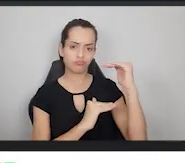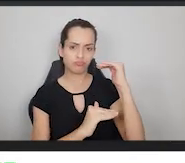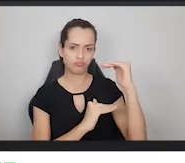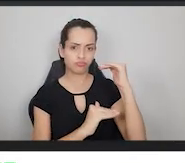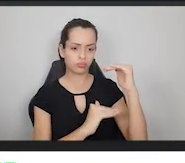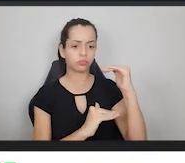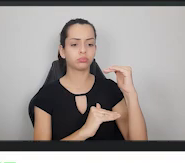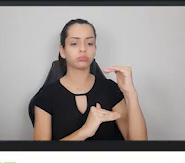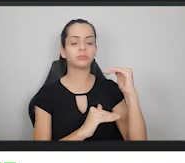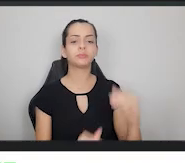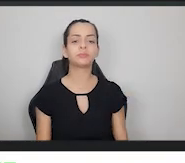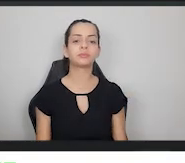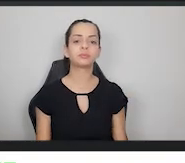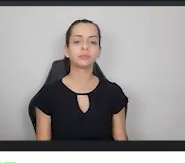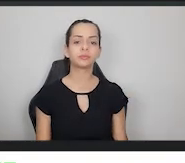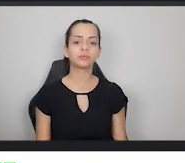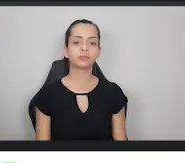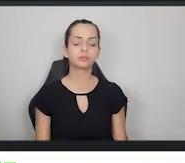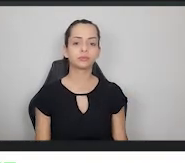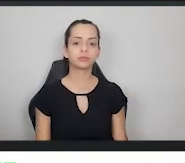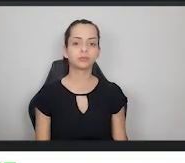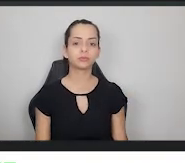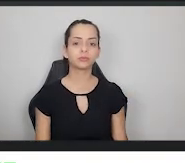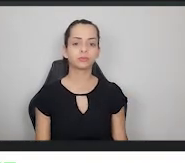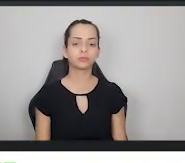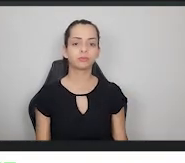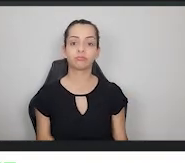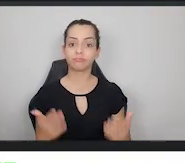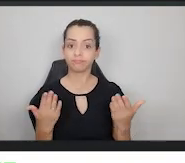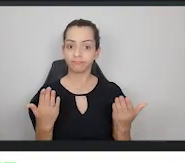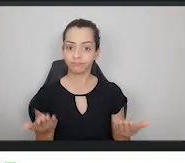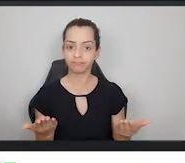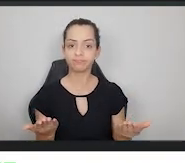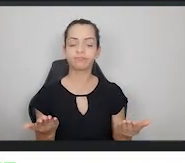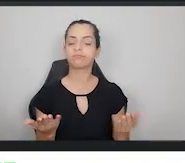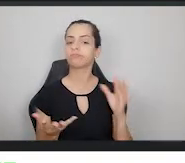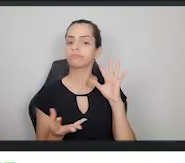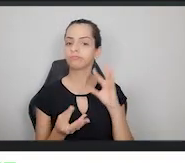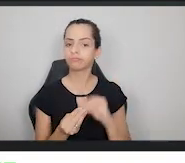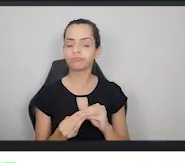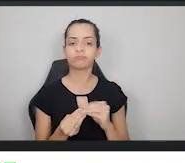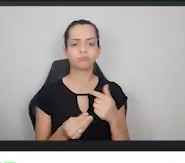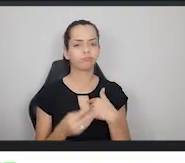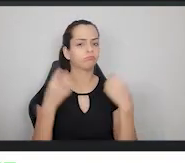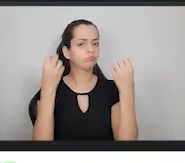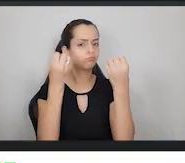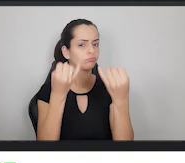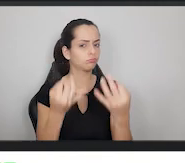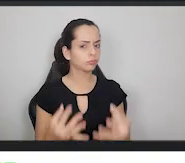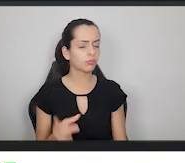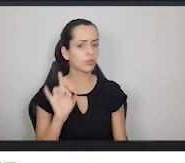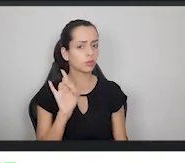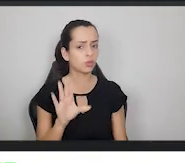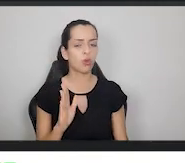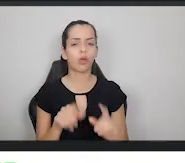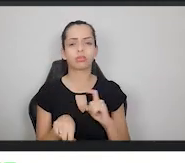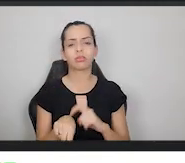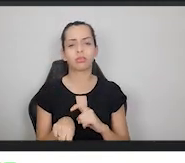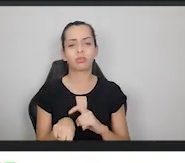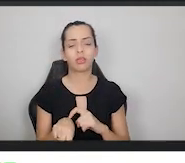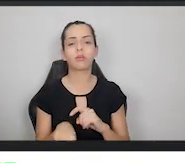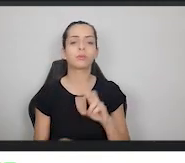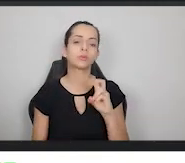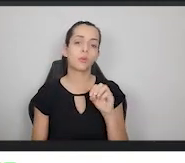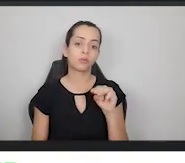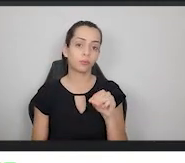15, até 15. E superior a 15, menor que 75, a trifásica, ou a 4 fios, 3 fases e um